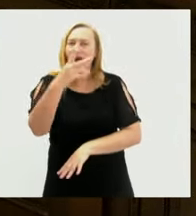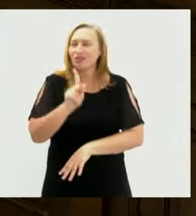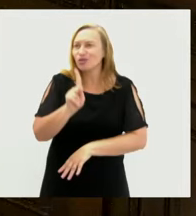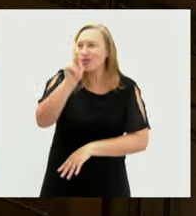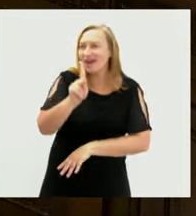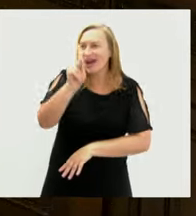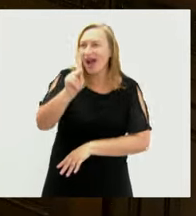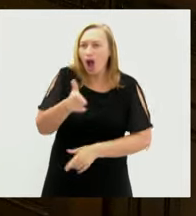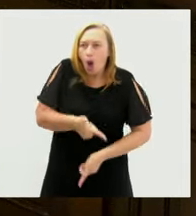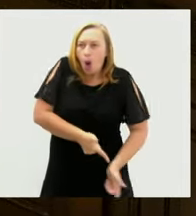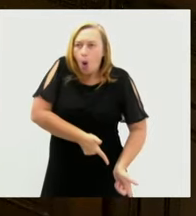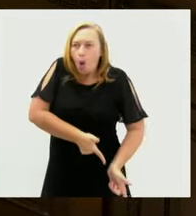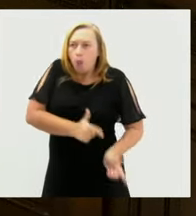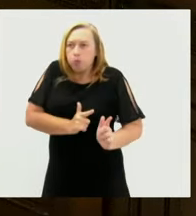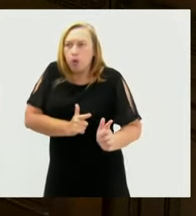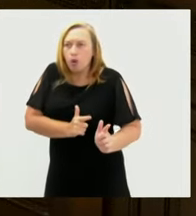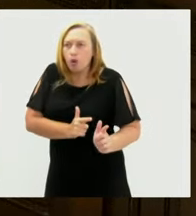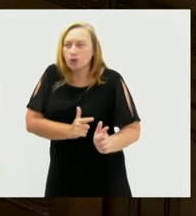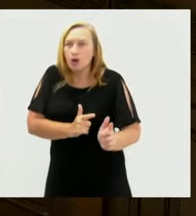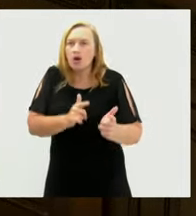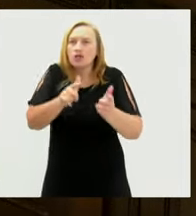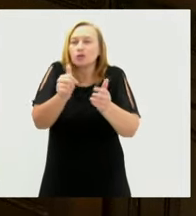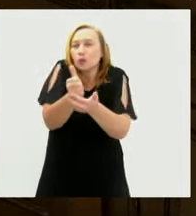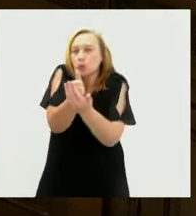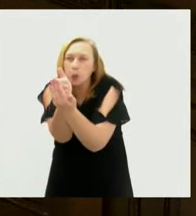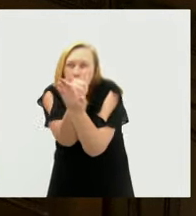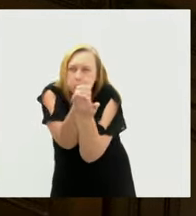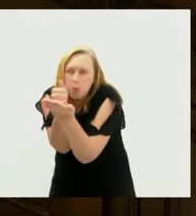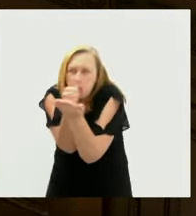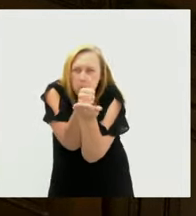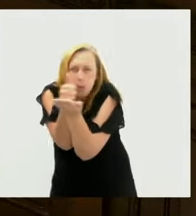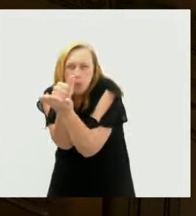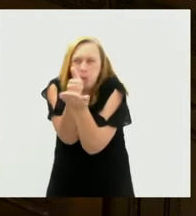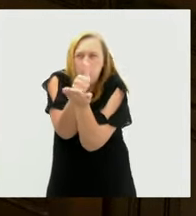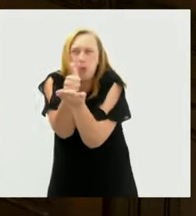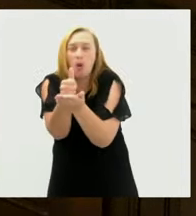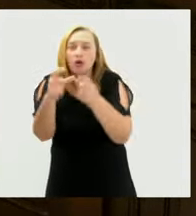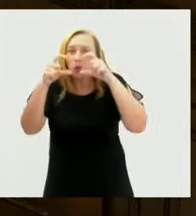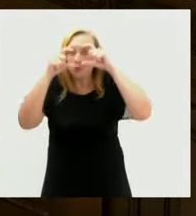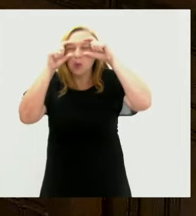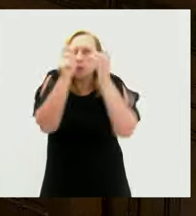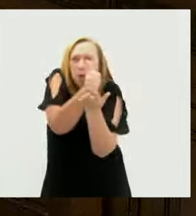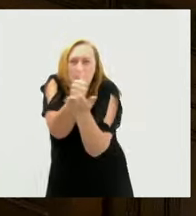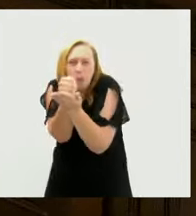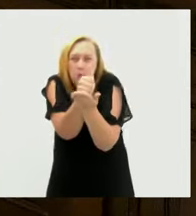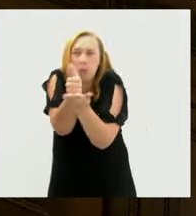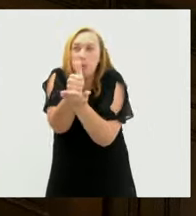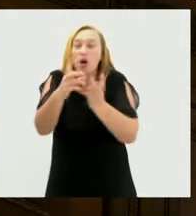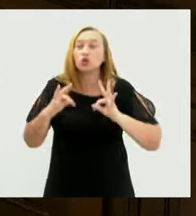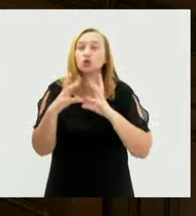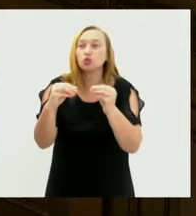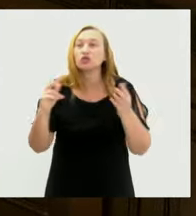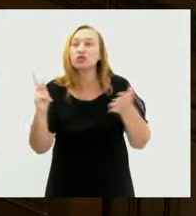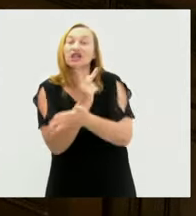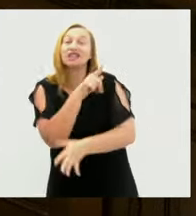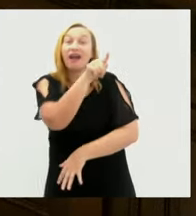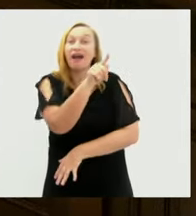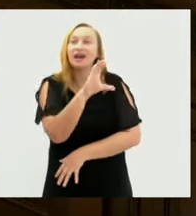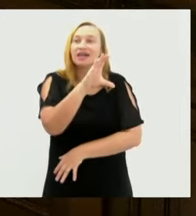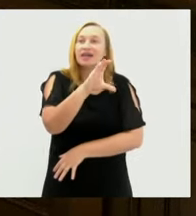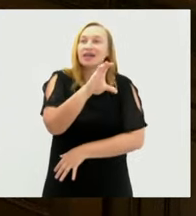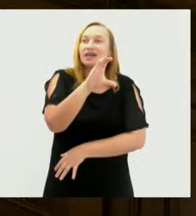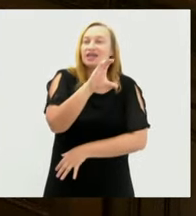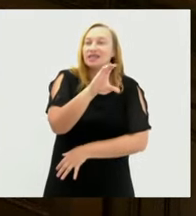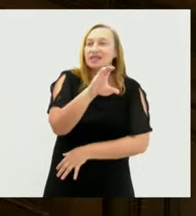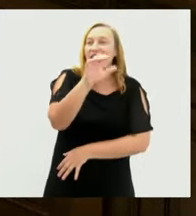pistola de jogo, PlayStation 5, óculos de realidade virtual. Tudo isso acontece na SEAP.